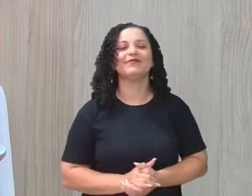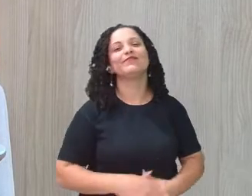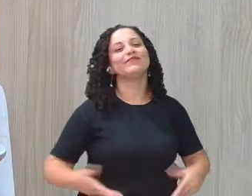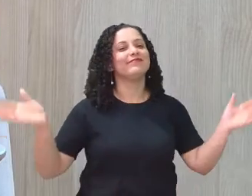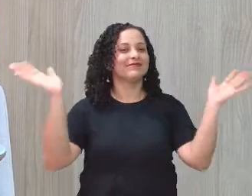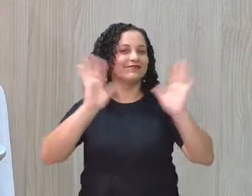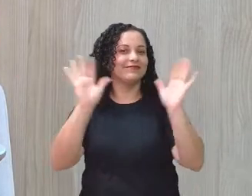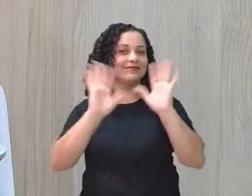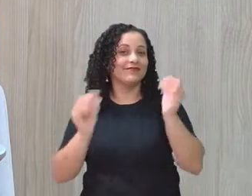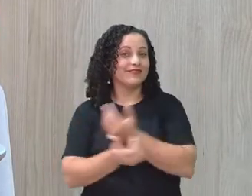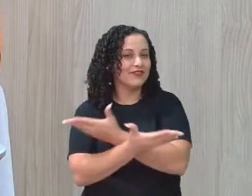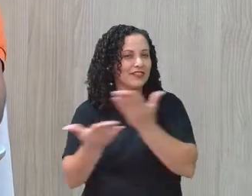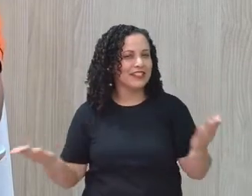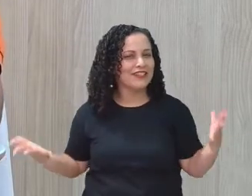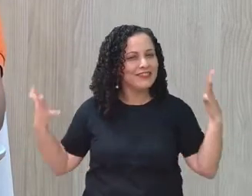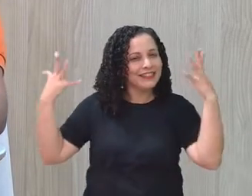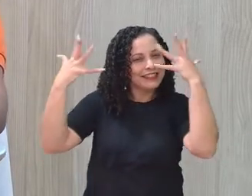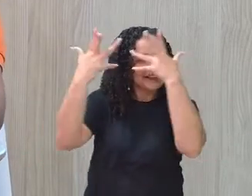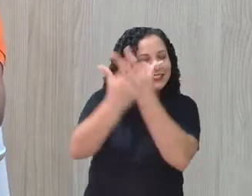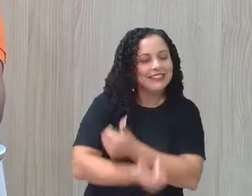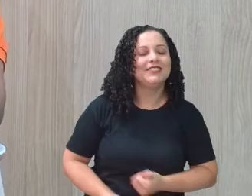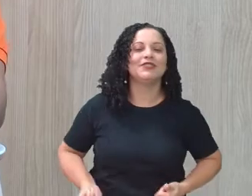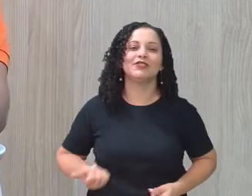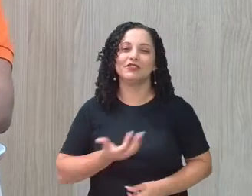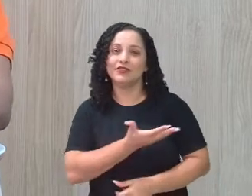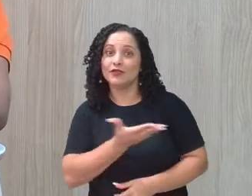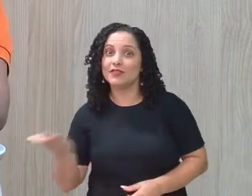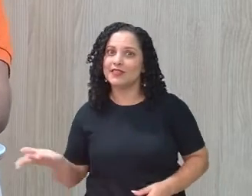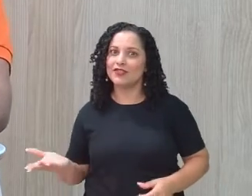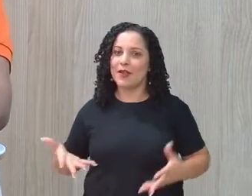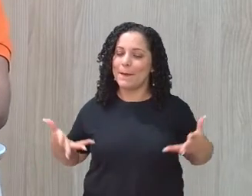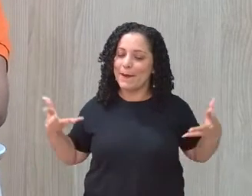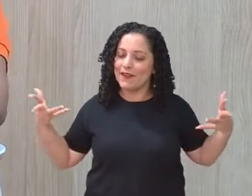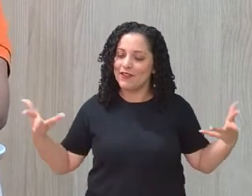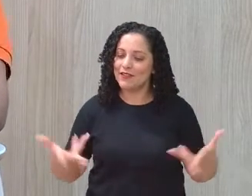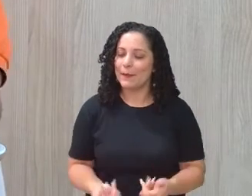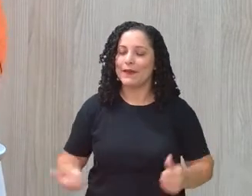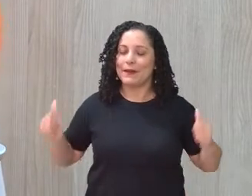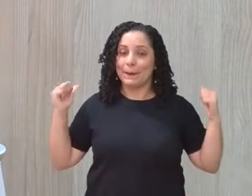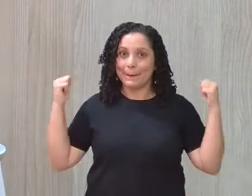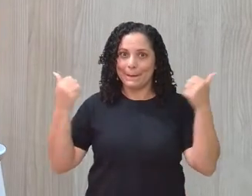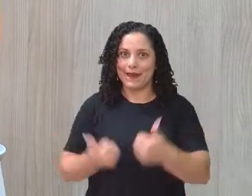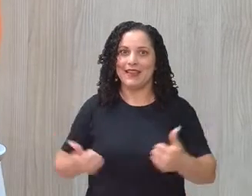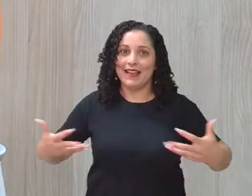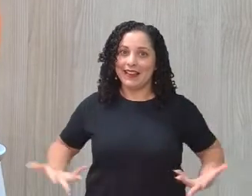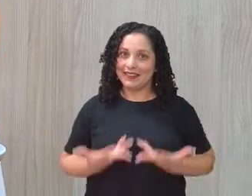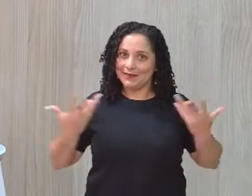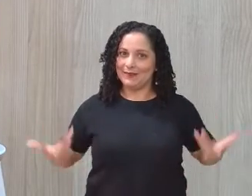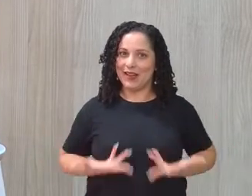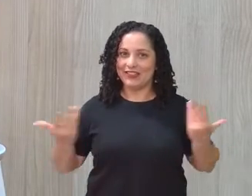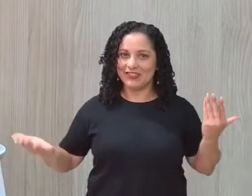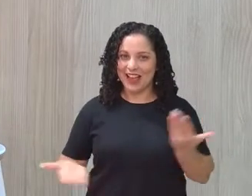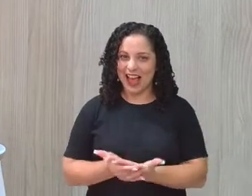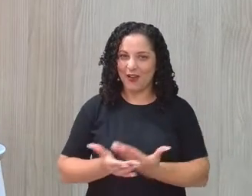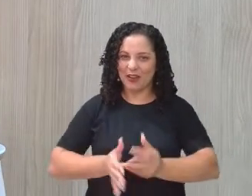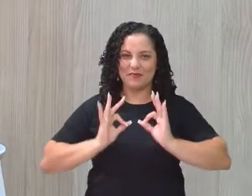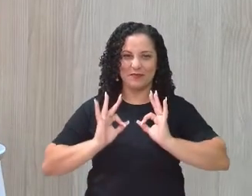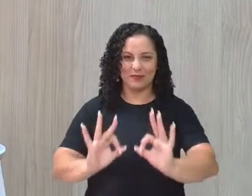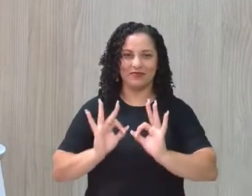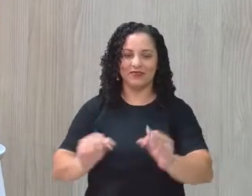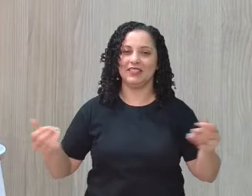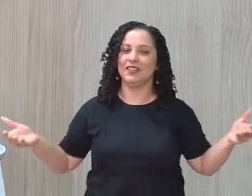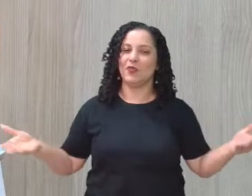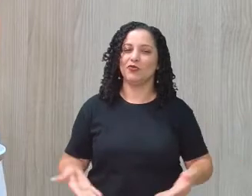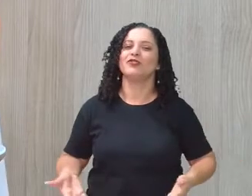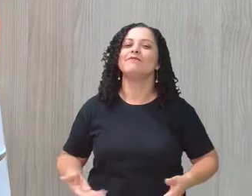Olá, lindezas, tudo bem? Espero que vocês estejam maravilhosamente bem e animados para esta aula incrível,